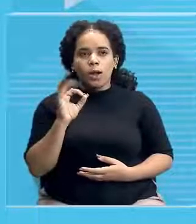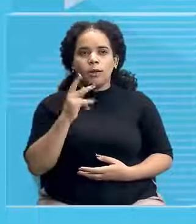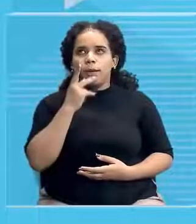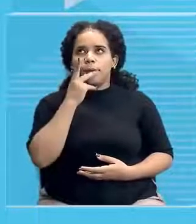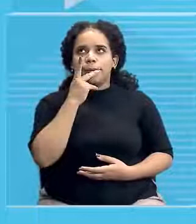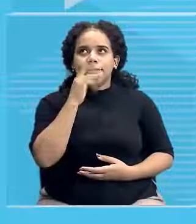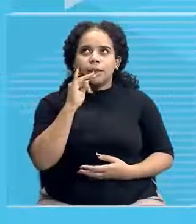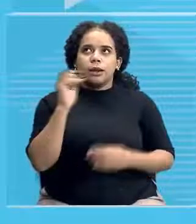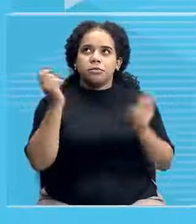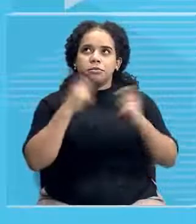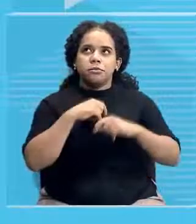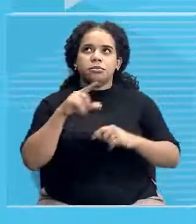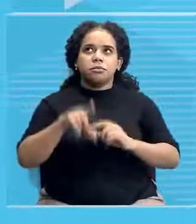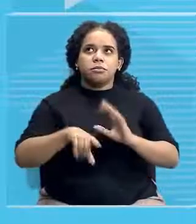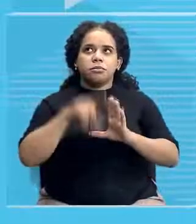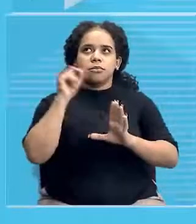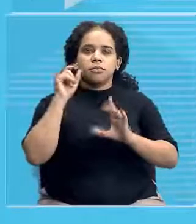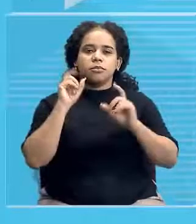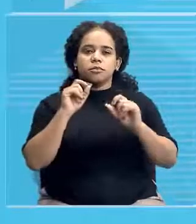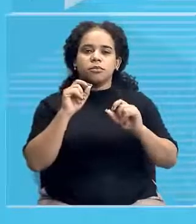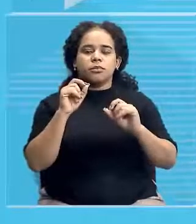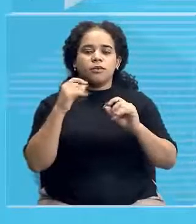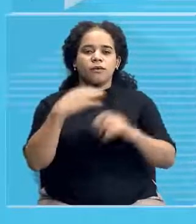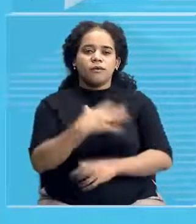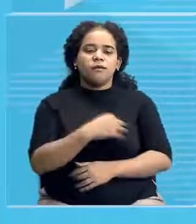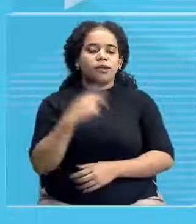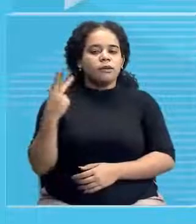iria escolher que o filho fosse gay.